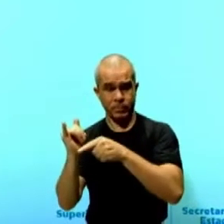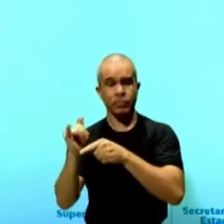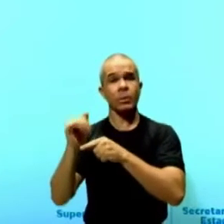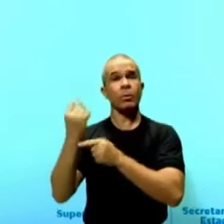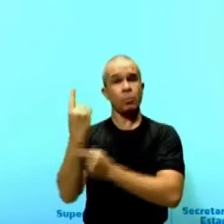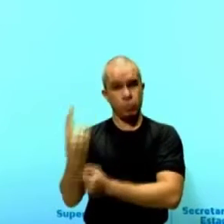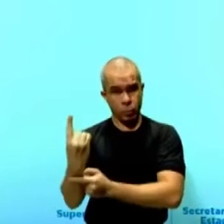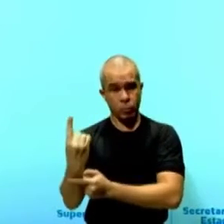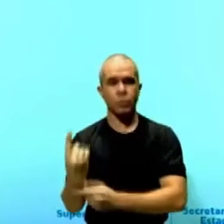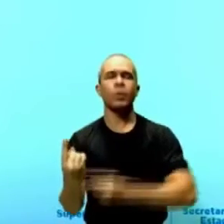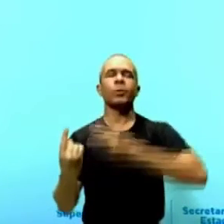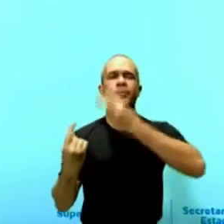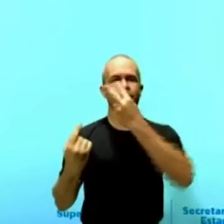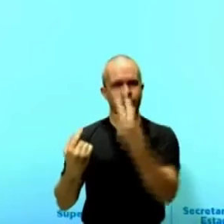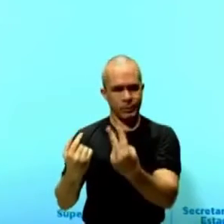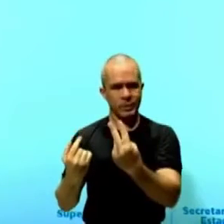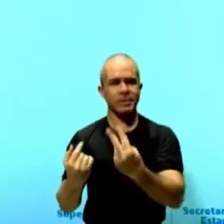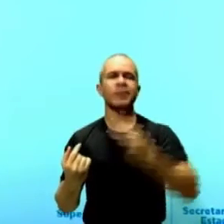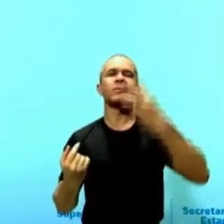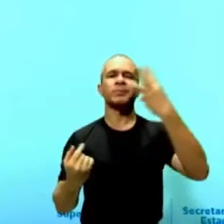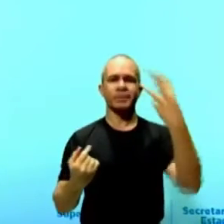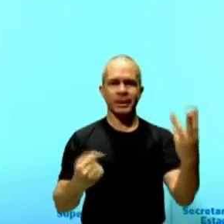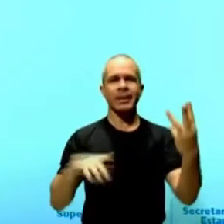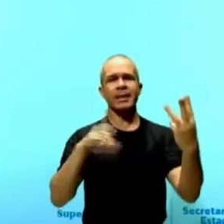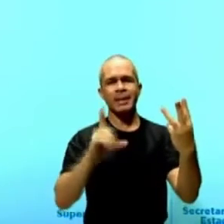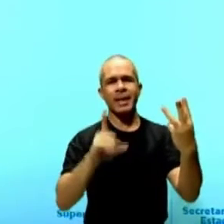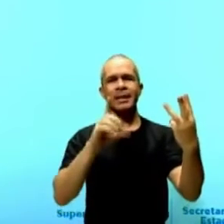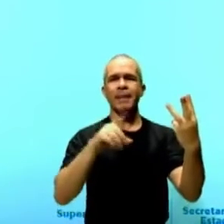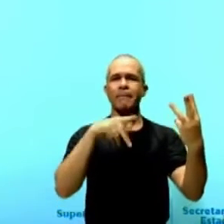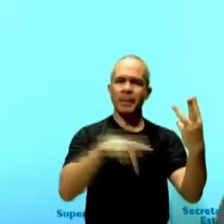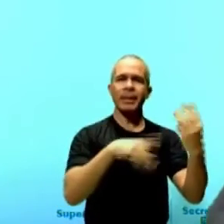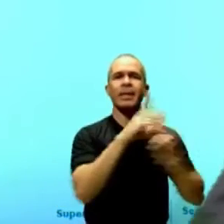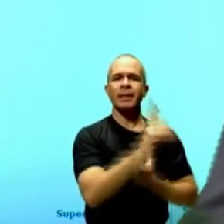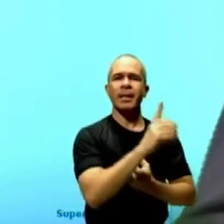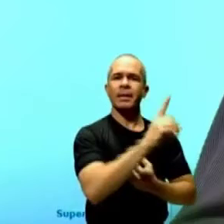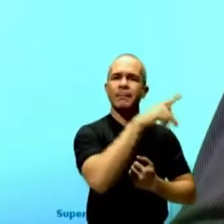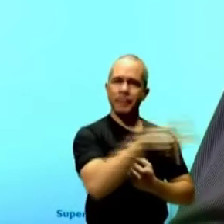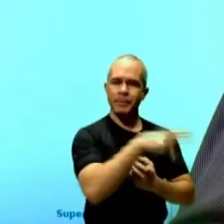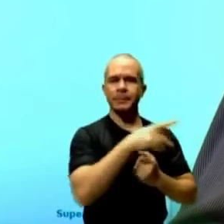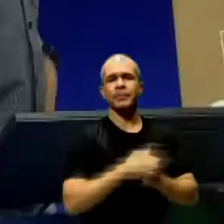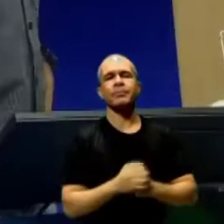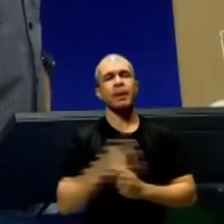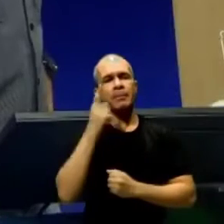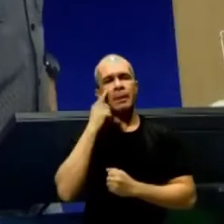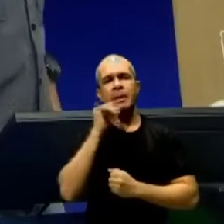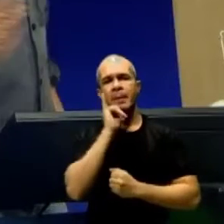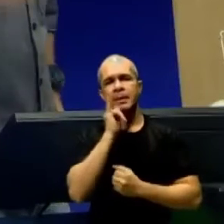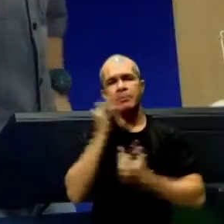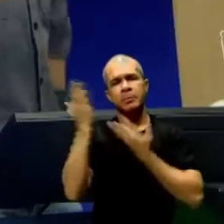1, uma para o resistor 2 e outra para o resistor 3, beleza? A gente tem um circuito aqui do